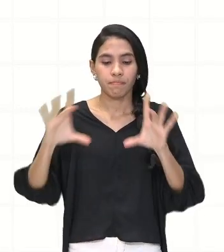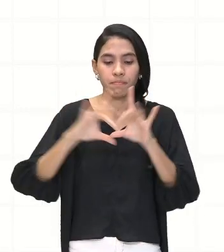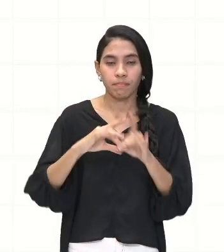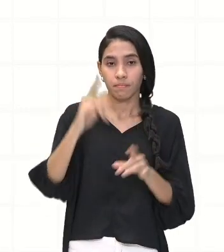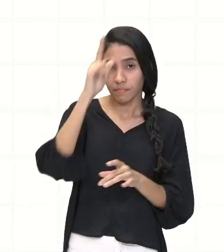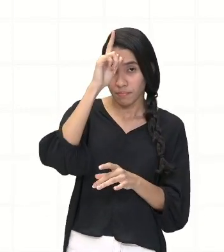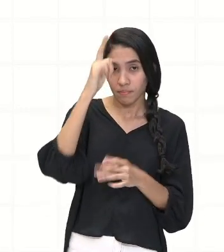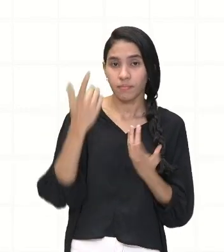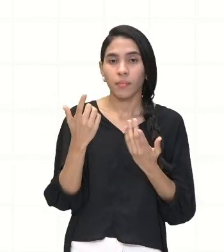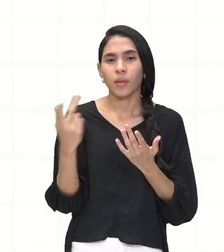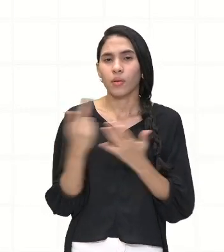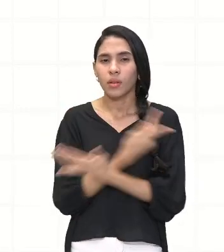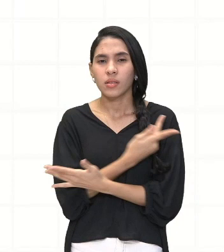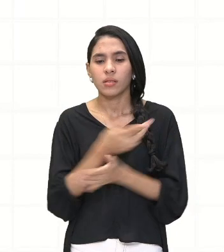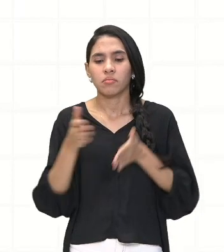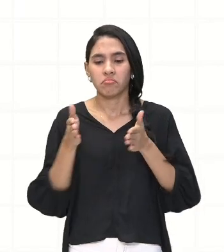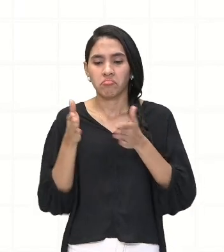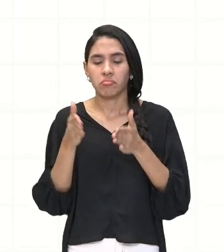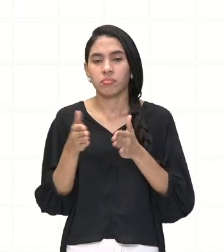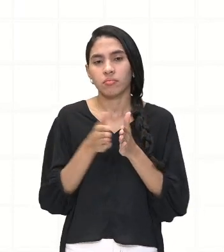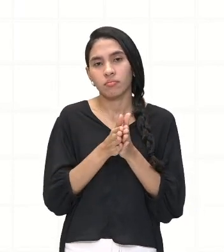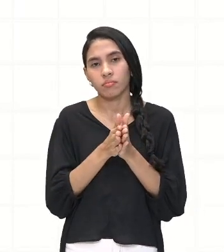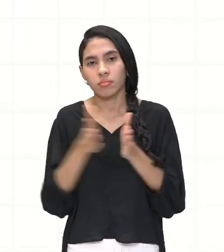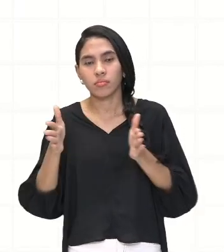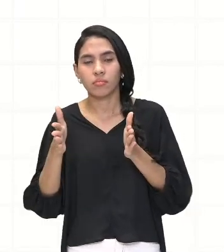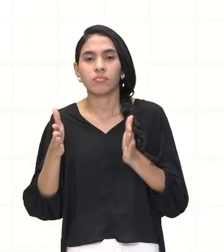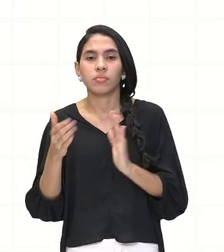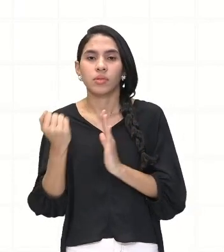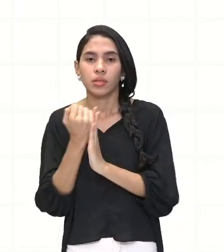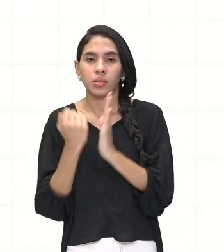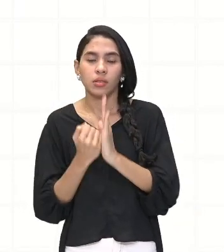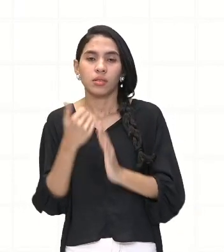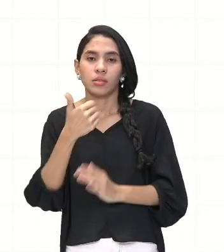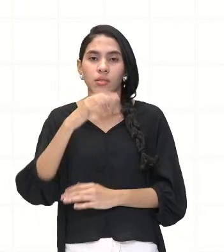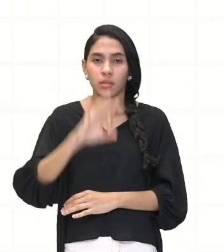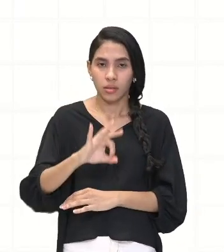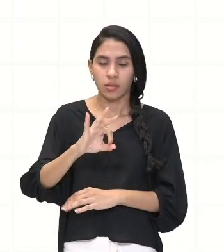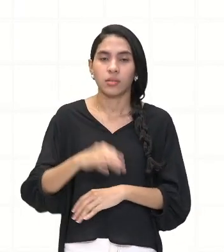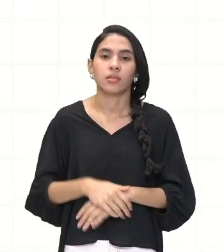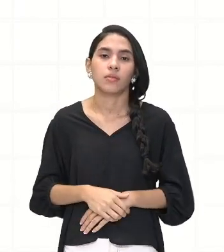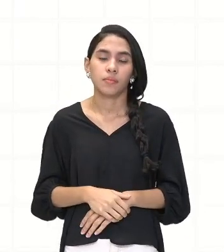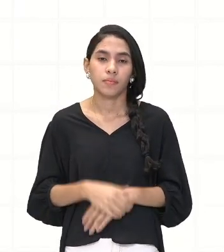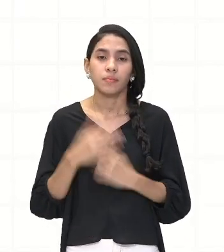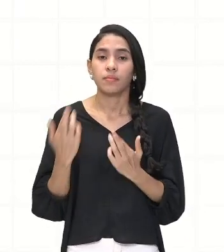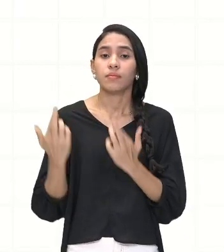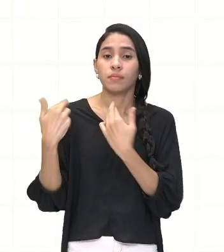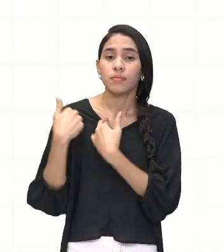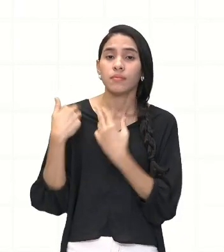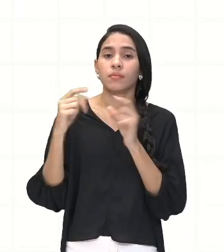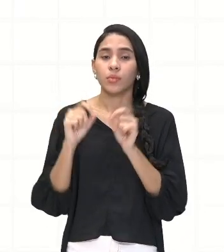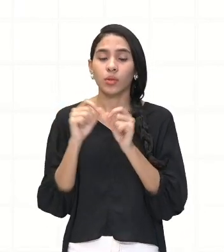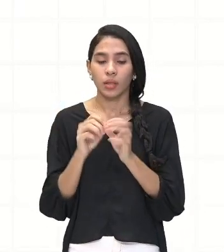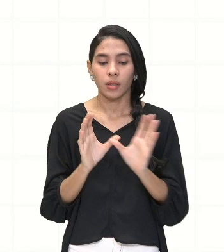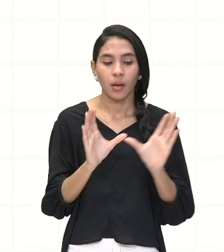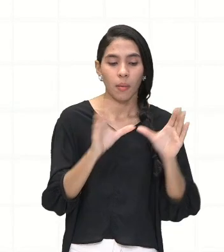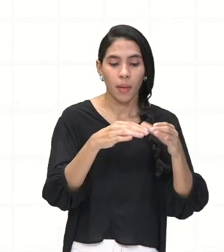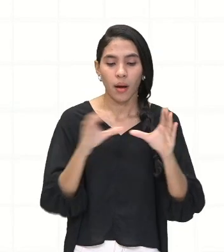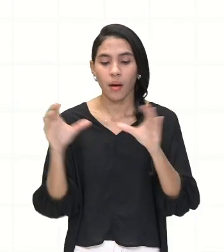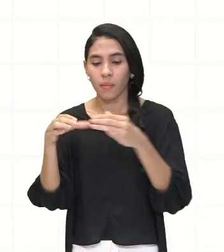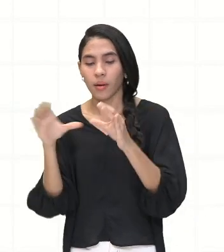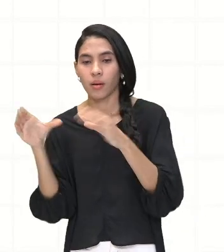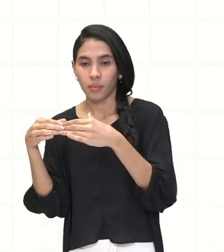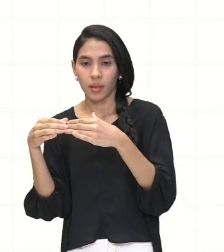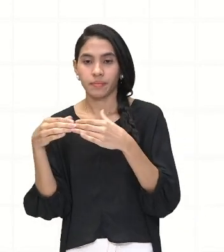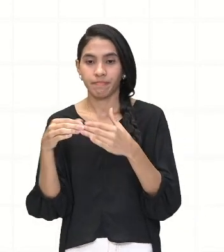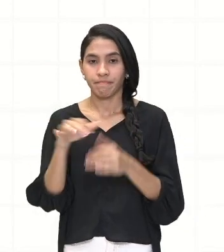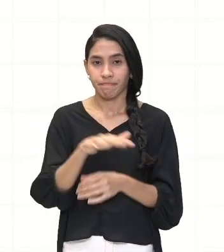ela aconteceu ali após a segunda metade do século XIX e foi responsável por agrupar o território